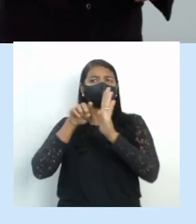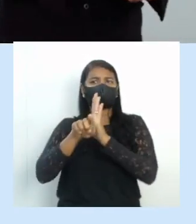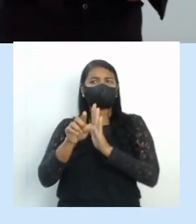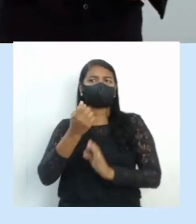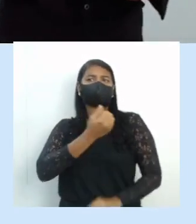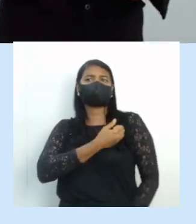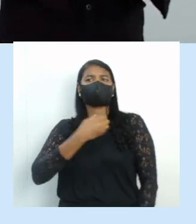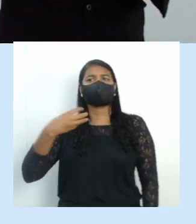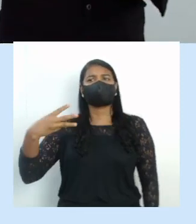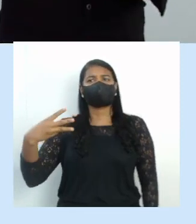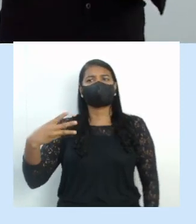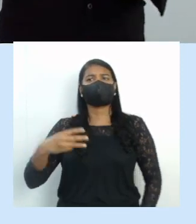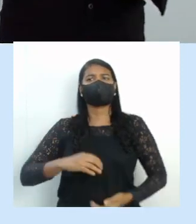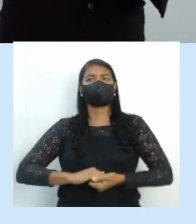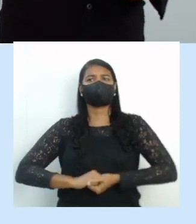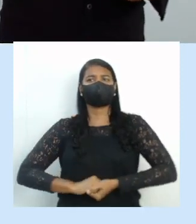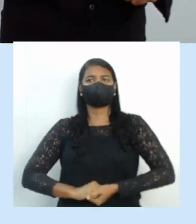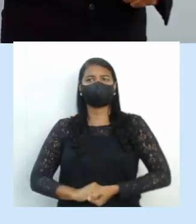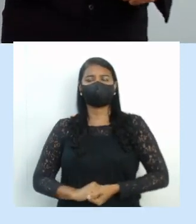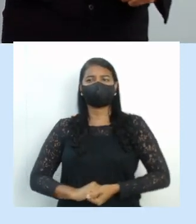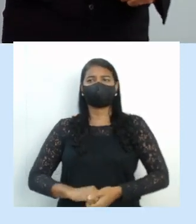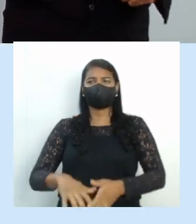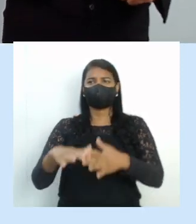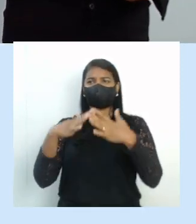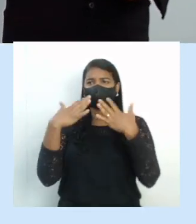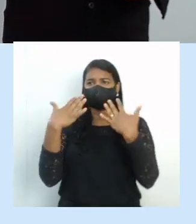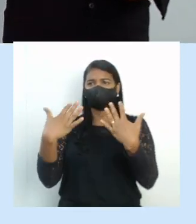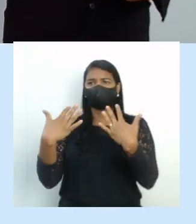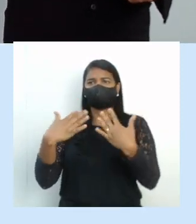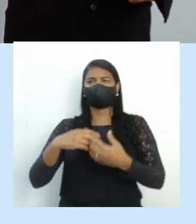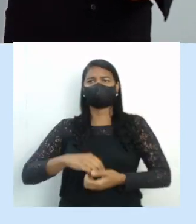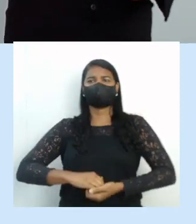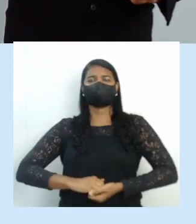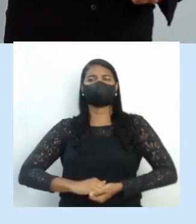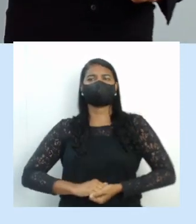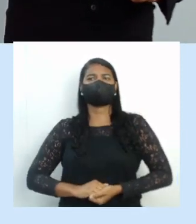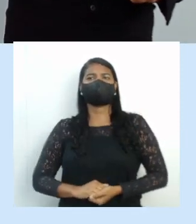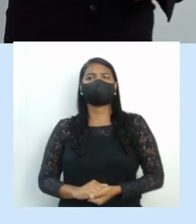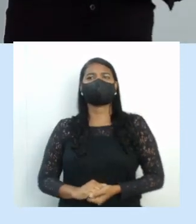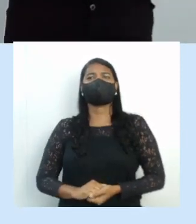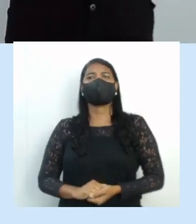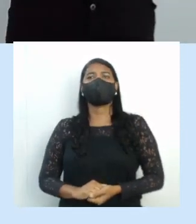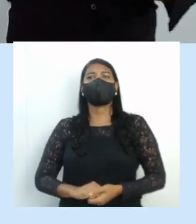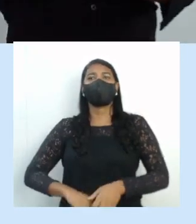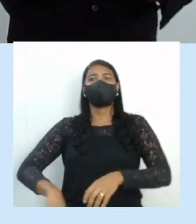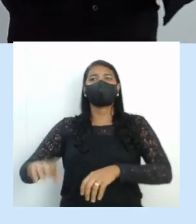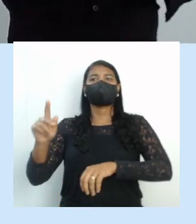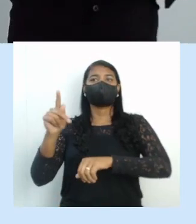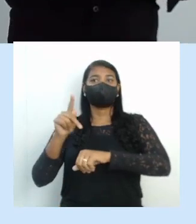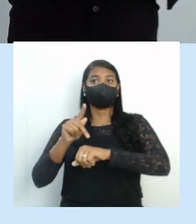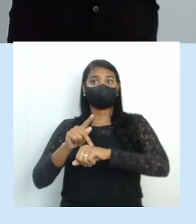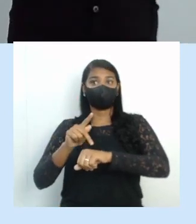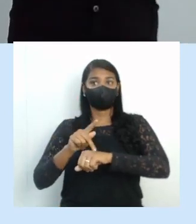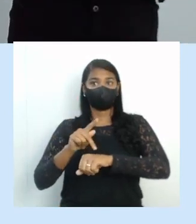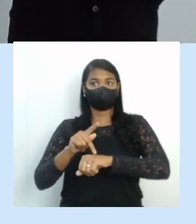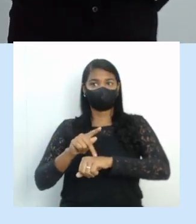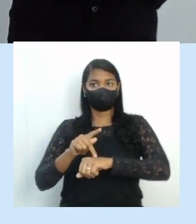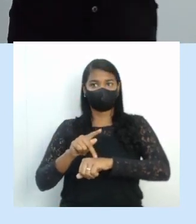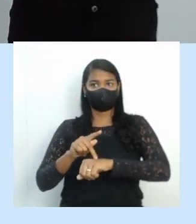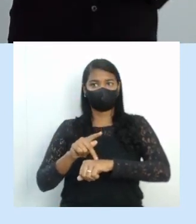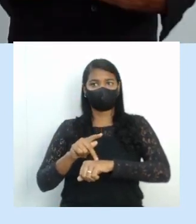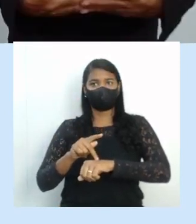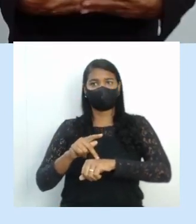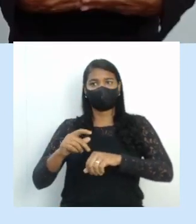número 3. Presta bem atenção. Sobre as rochas que compõem a